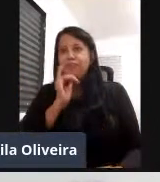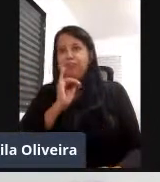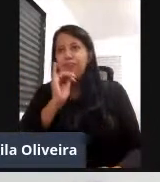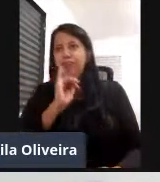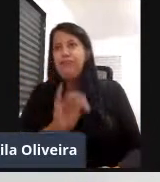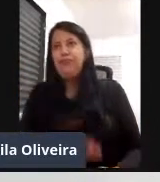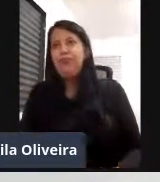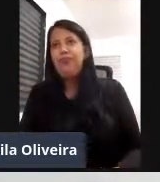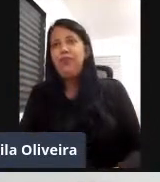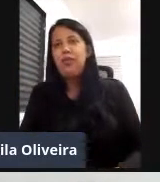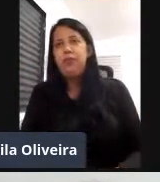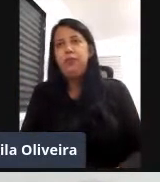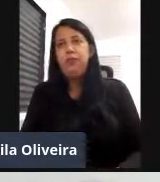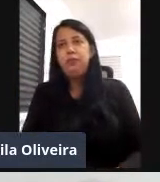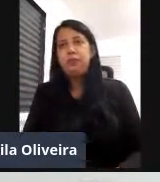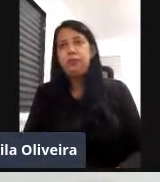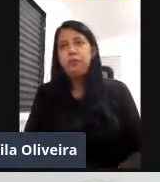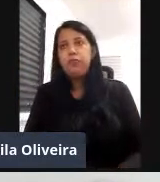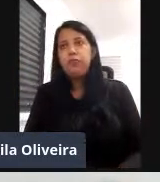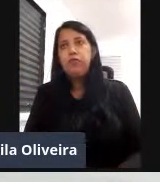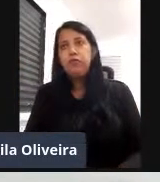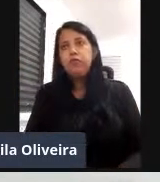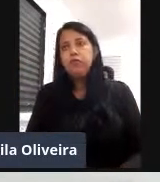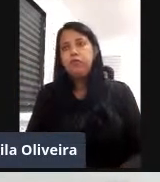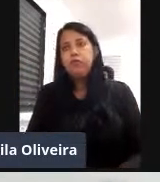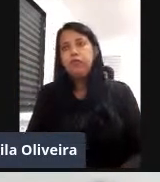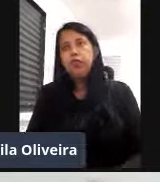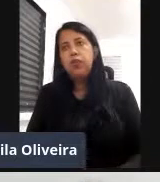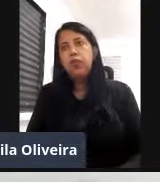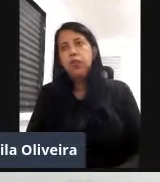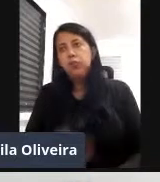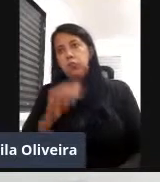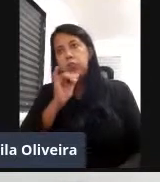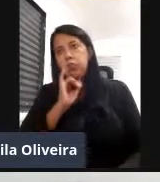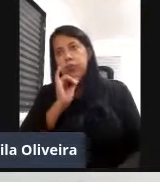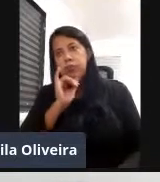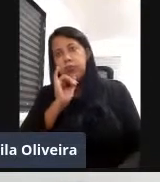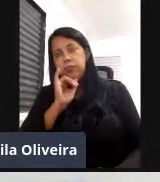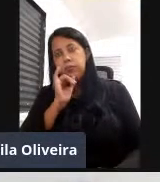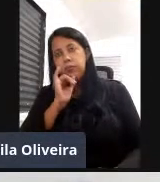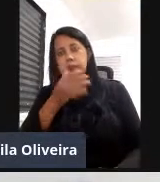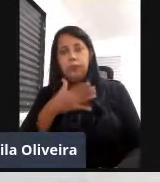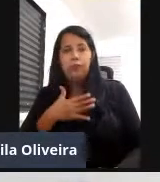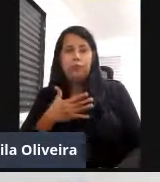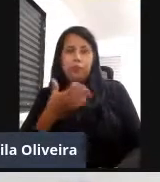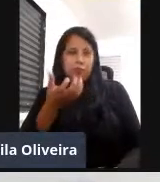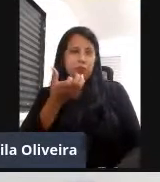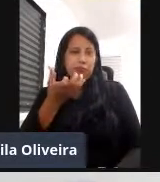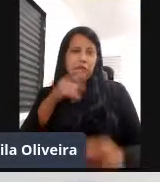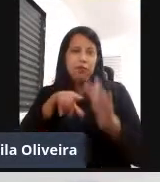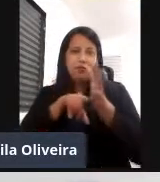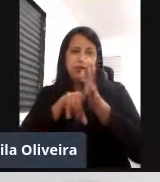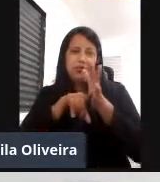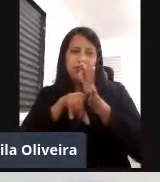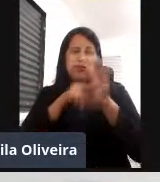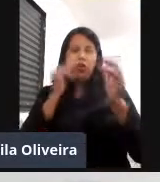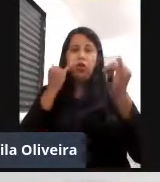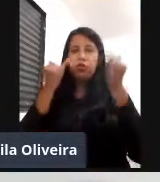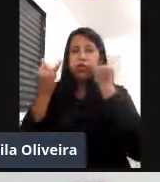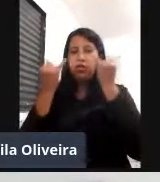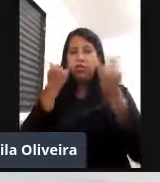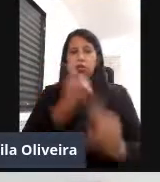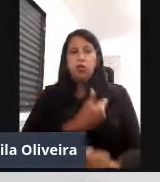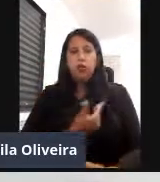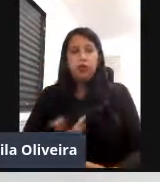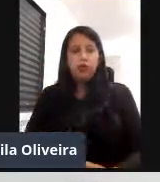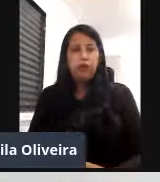eu queria informações sobre dados governamentais e tecnologia. Então, se eu fosse considerar só o primeiro